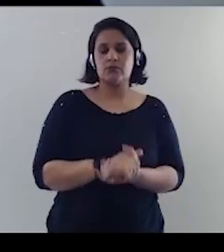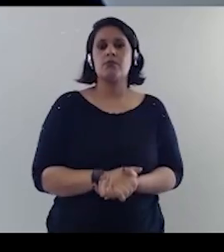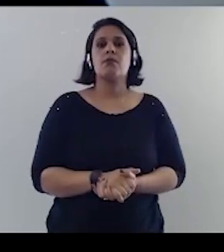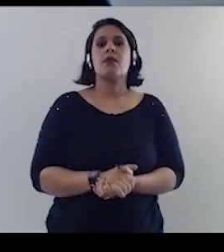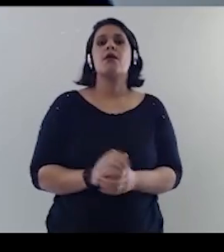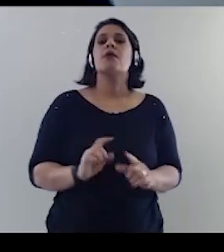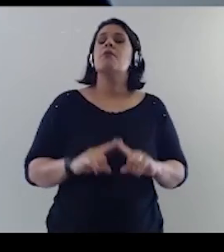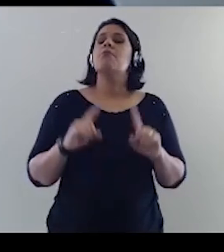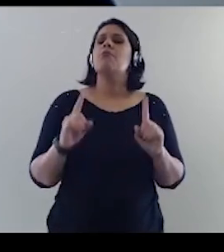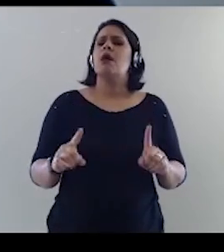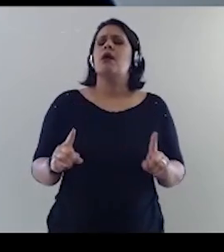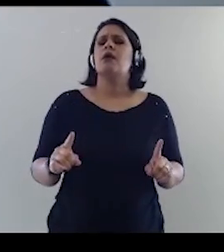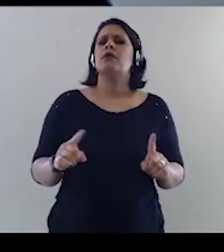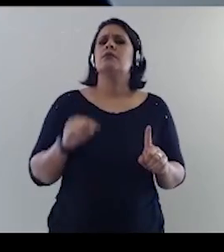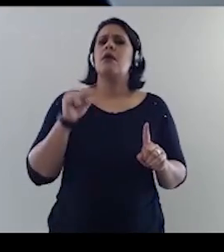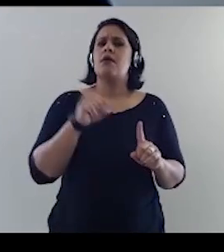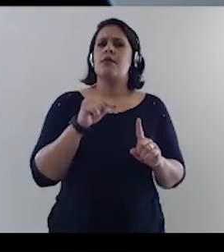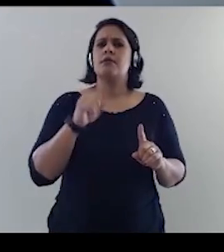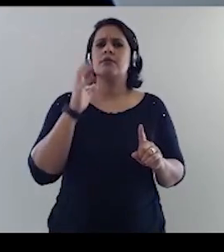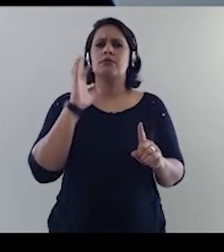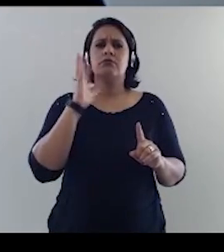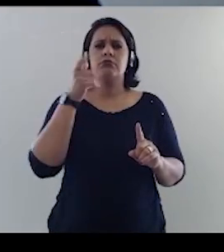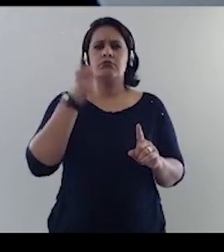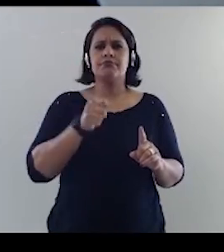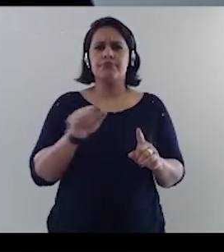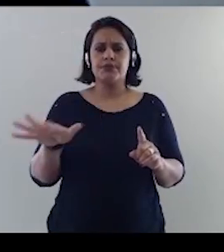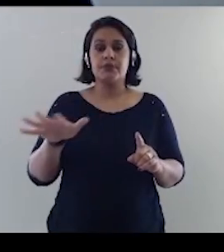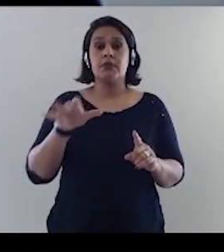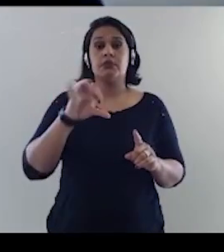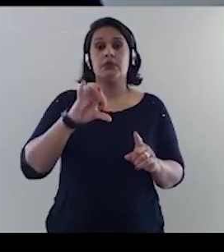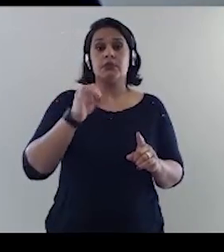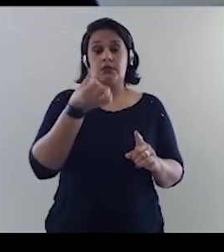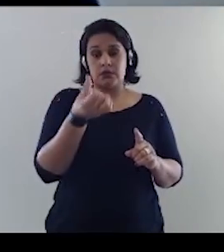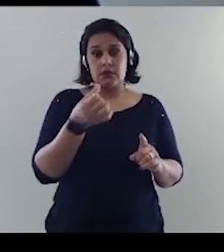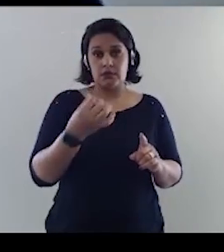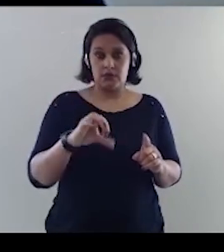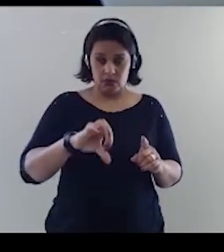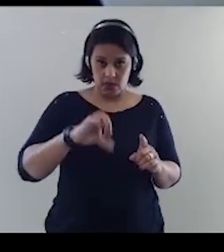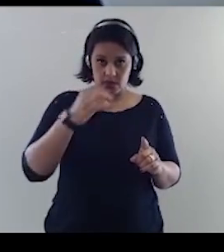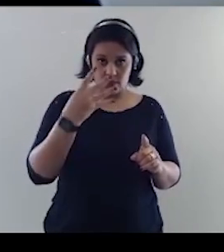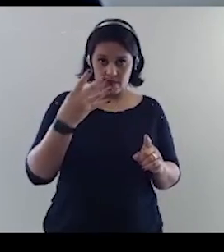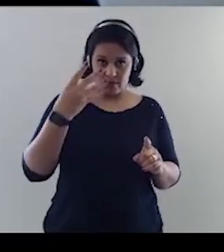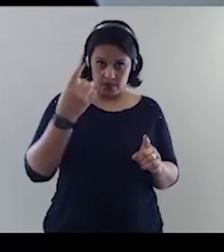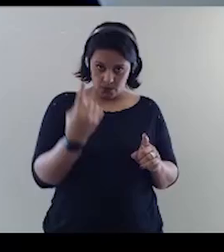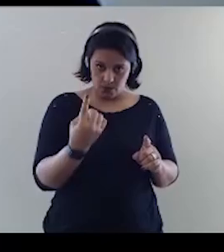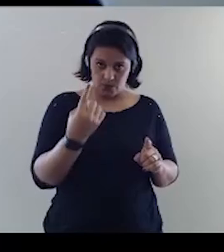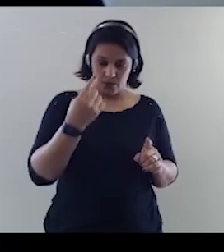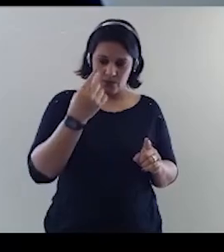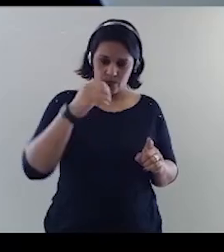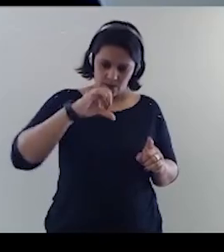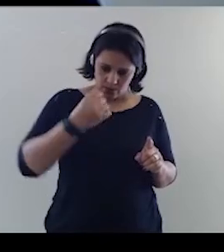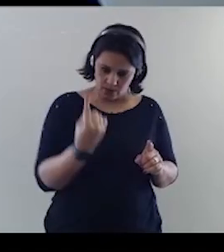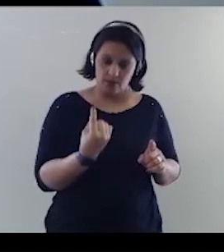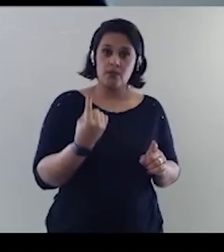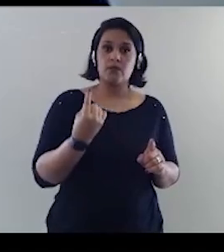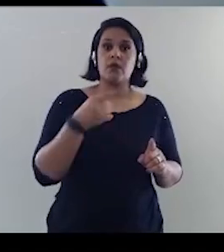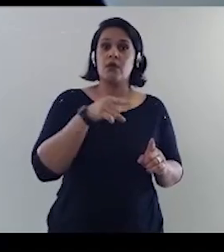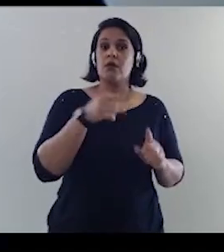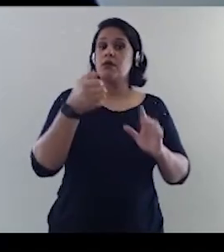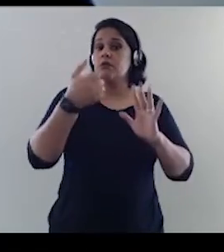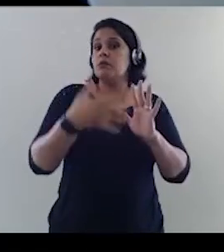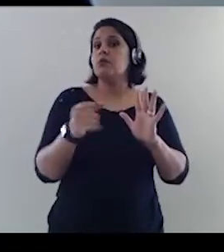facto é que este Acórdão 64/91 chamou à colação, porque estava em causa o despedimento por